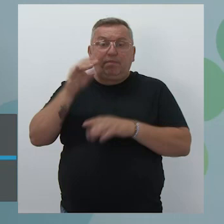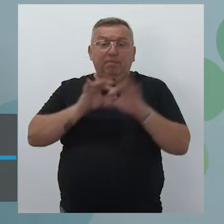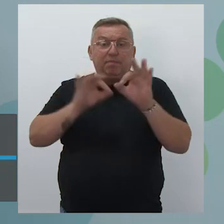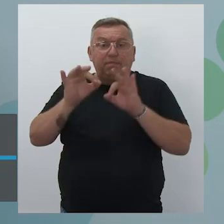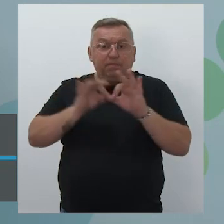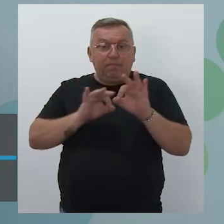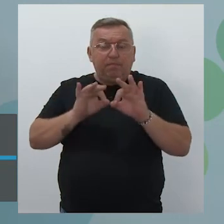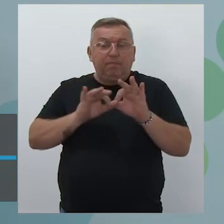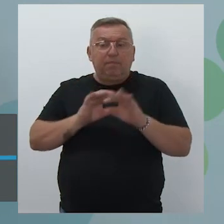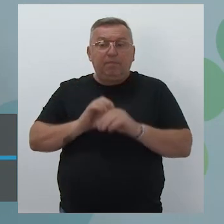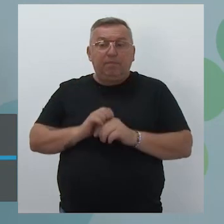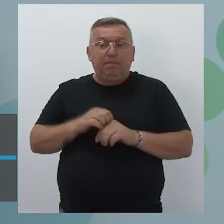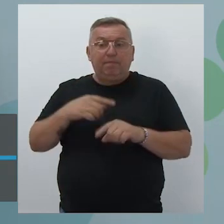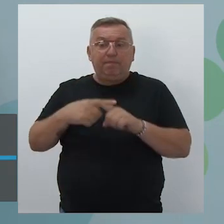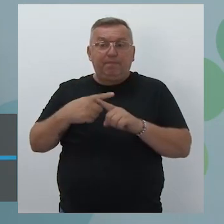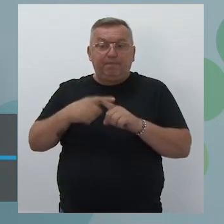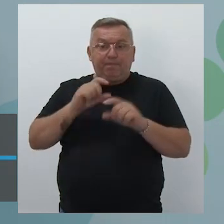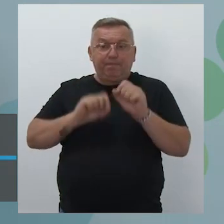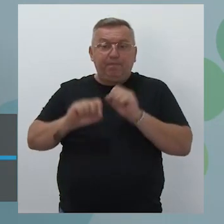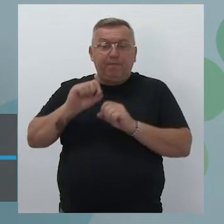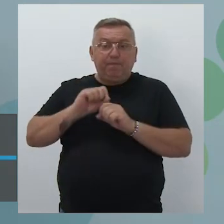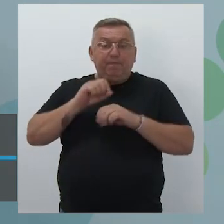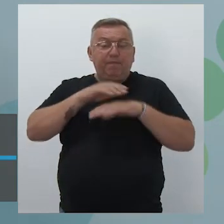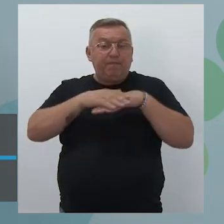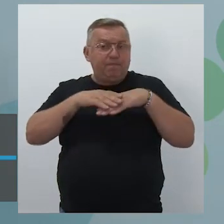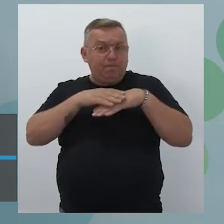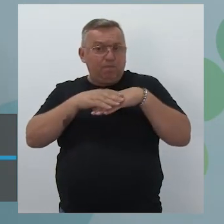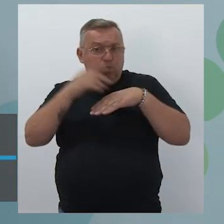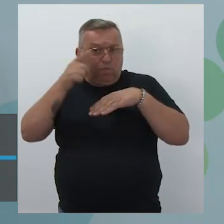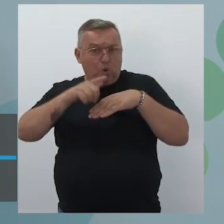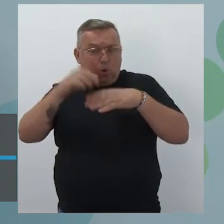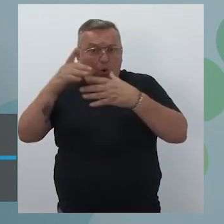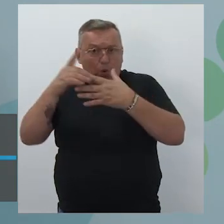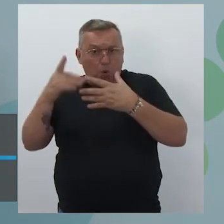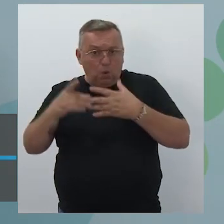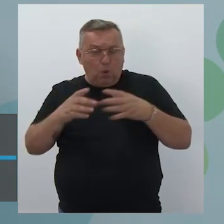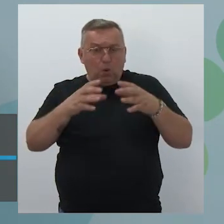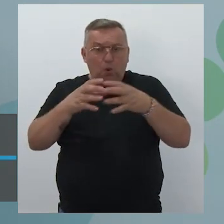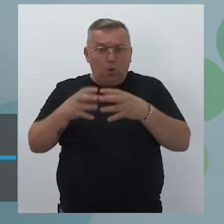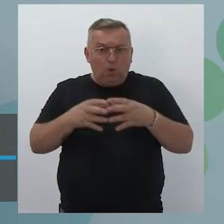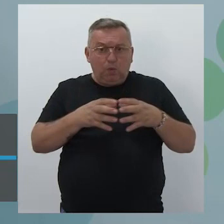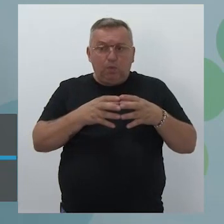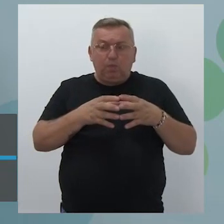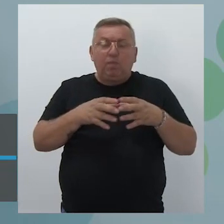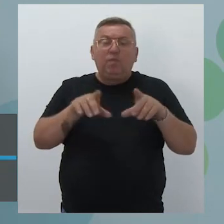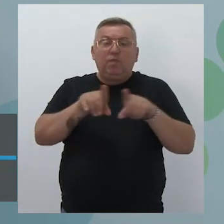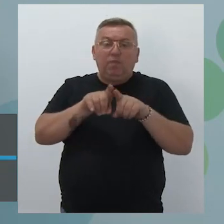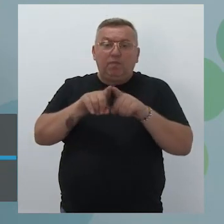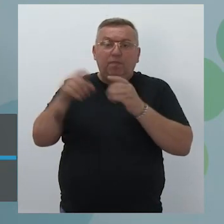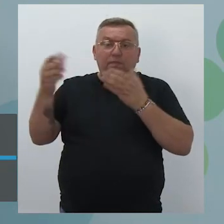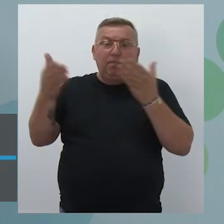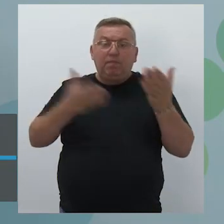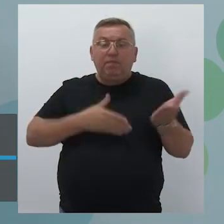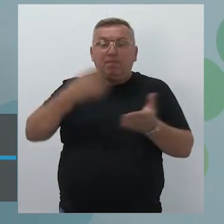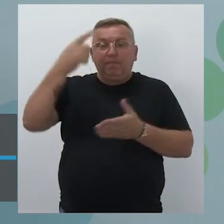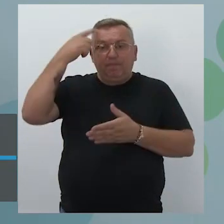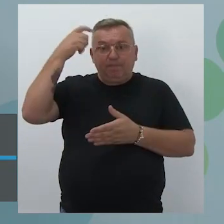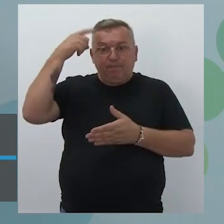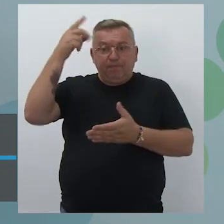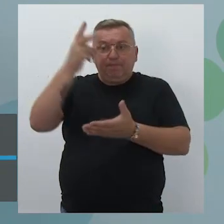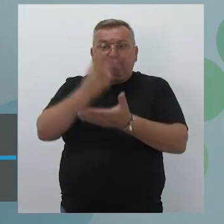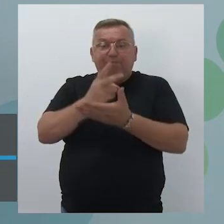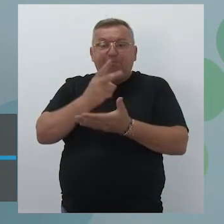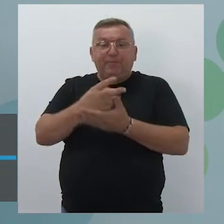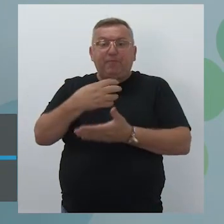processo de elaboração, porque os diálogos com as outras equipes das outras áreas também trouxeram ideias, da mesma